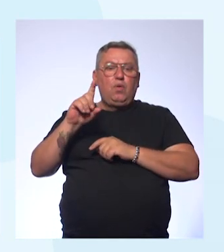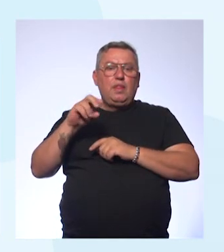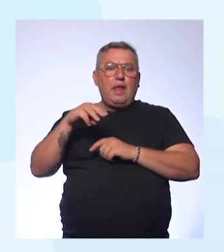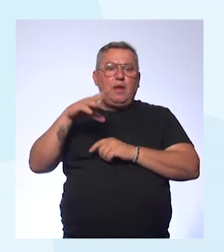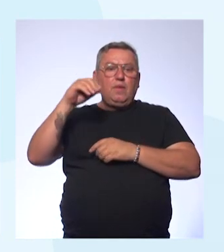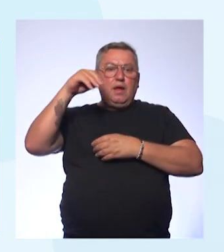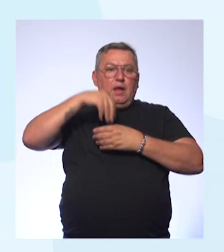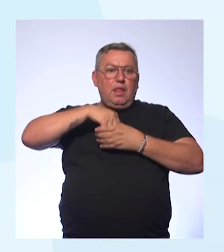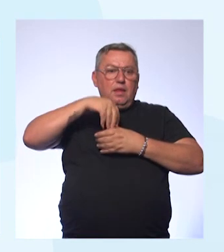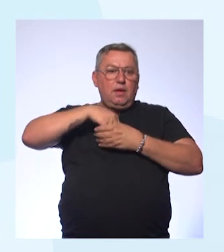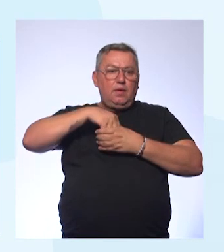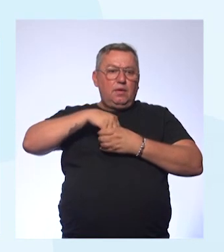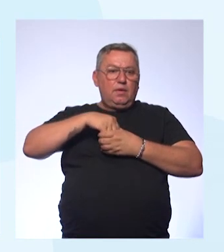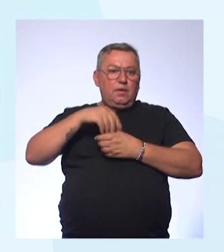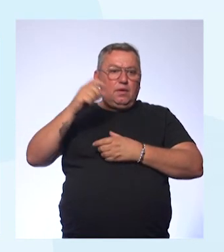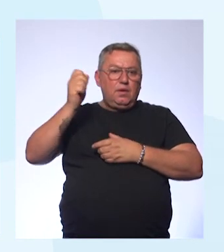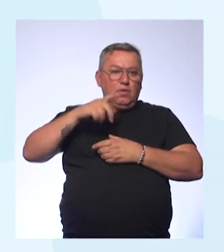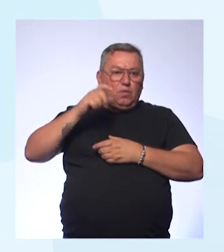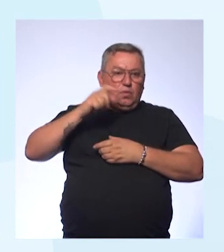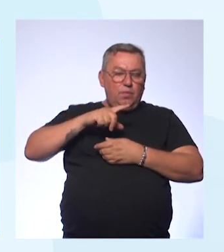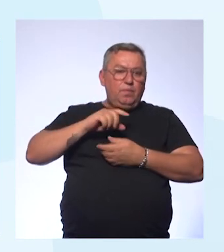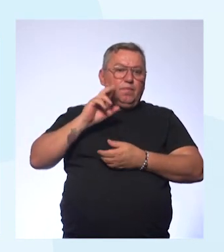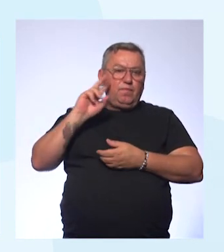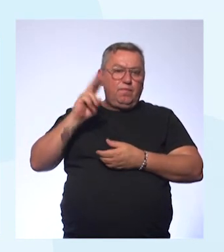regiãozinha aqui em azul, certo?